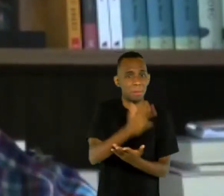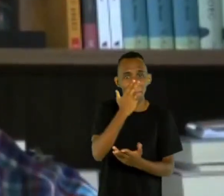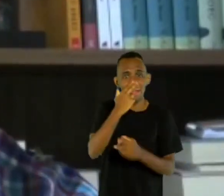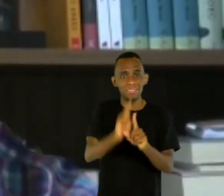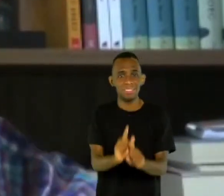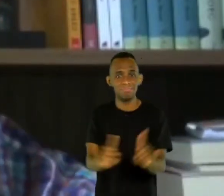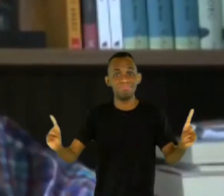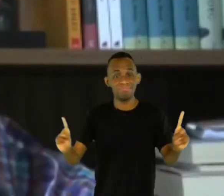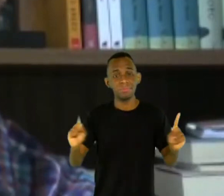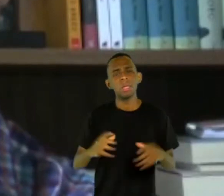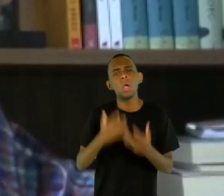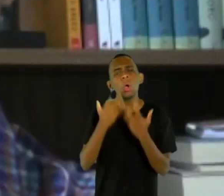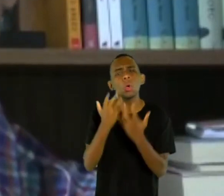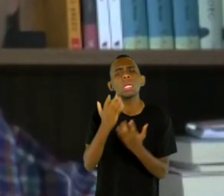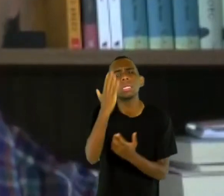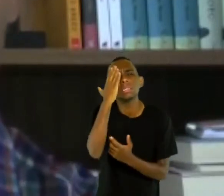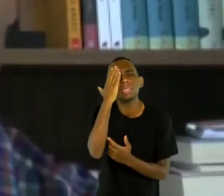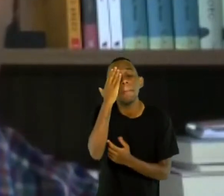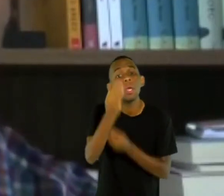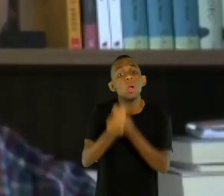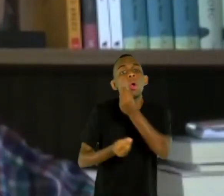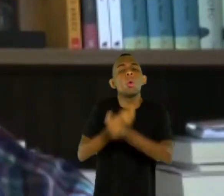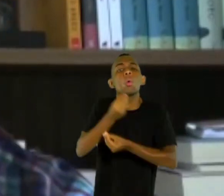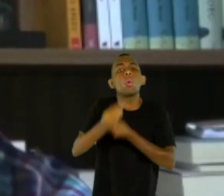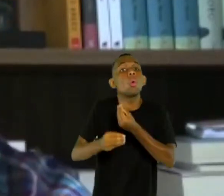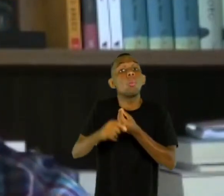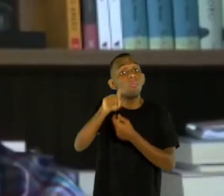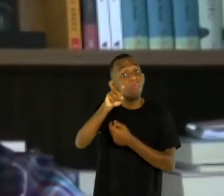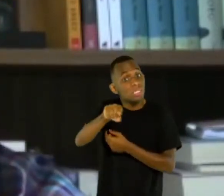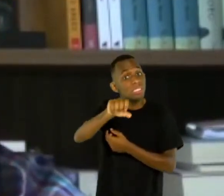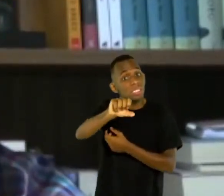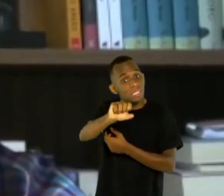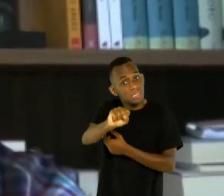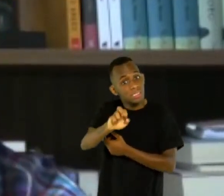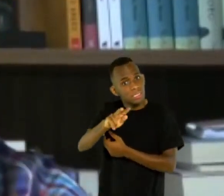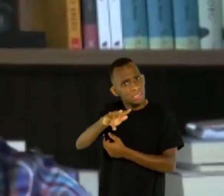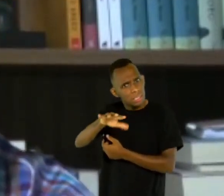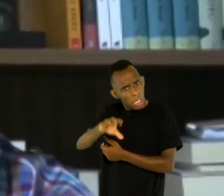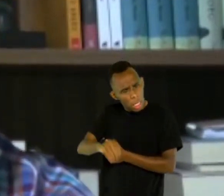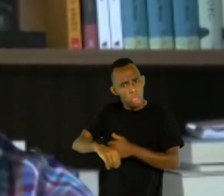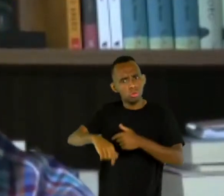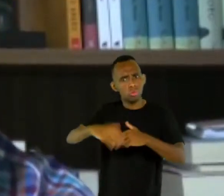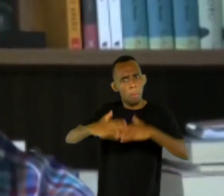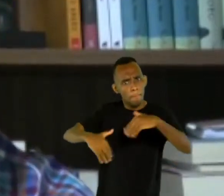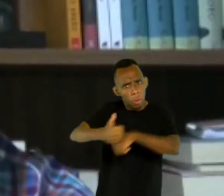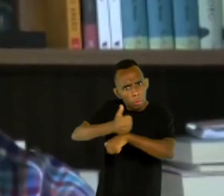queria saber como é que o Sérgio, ensaísta, cientista político,